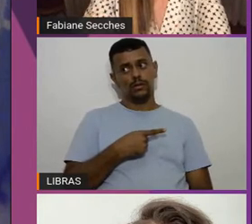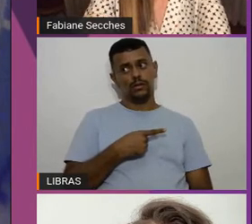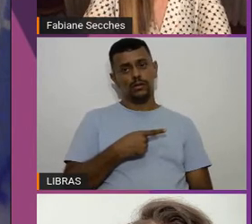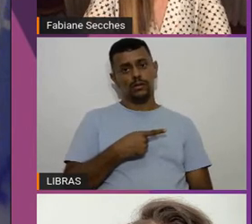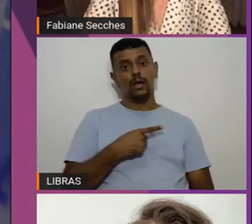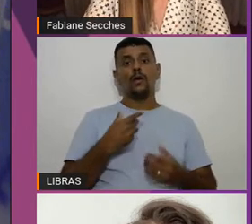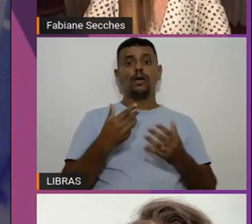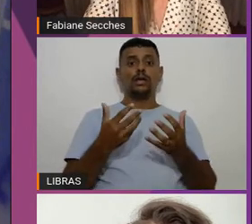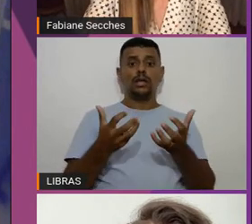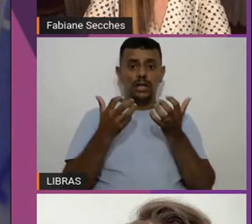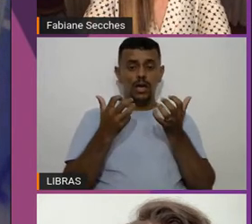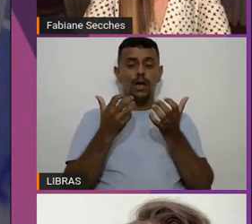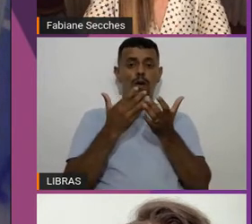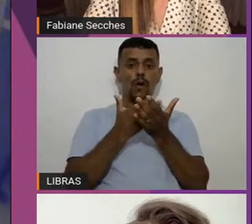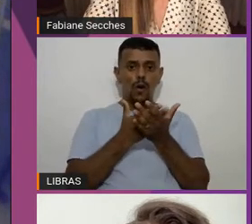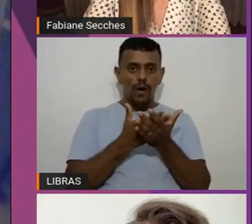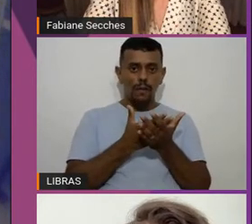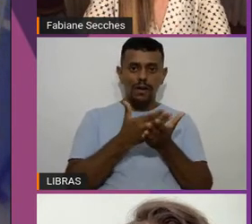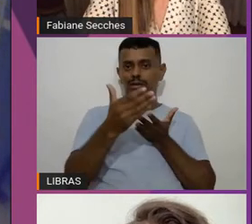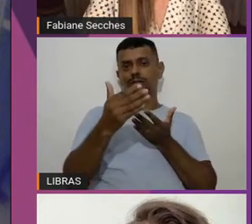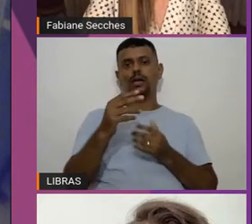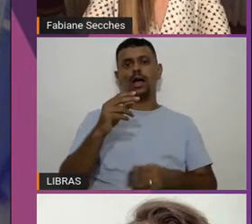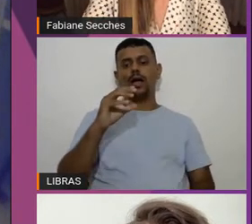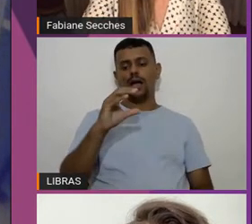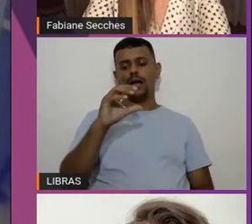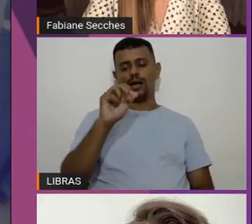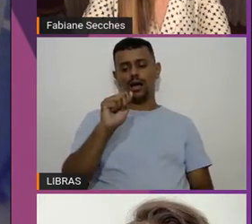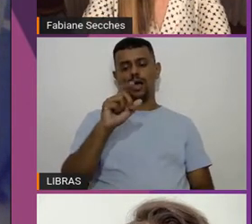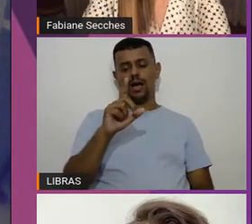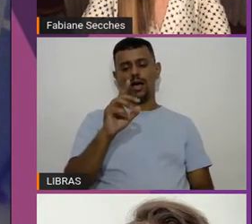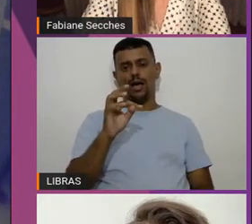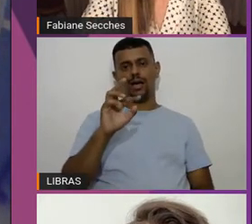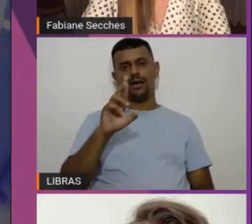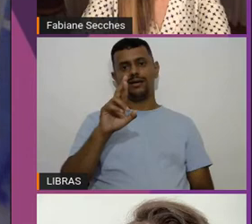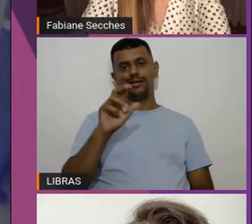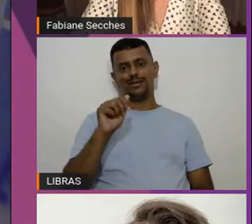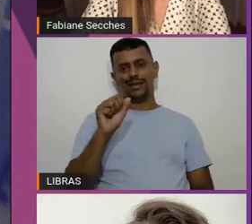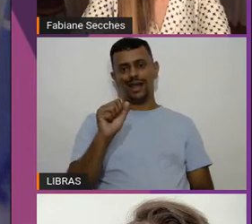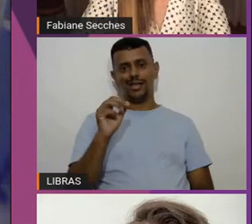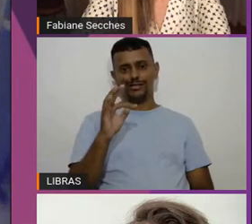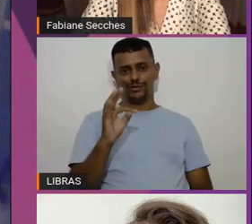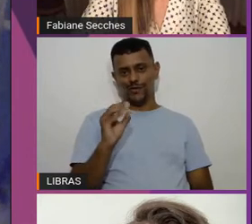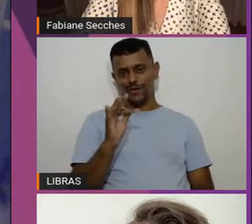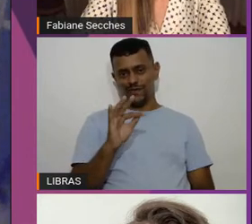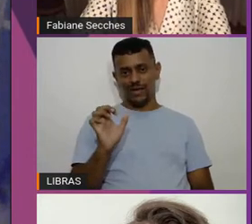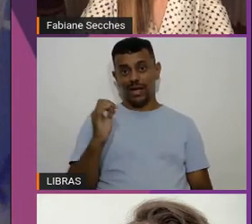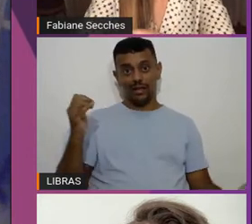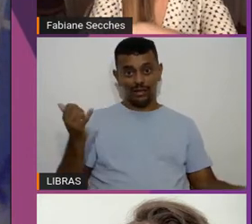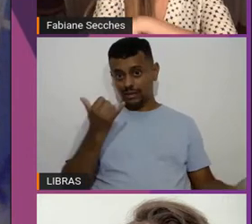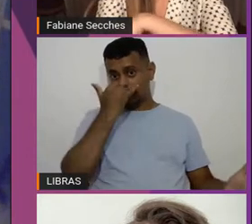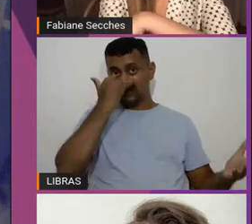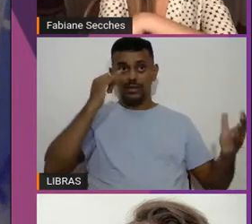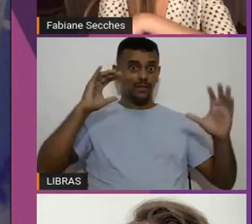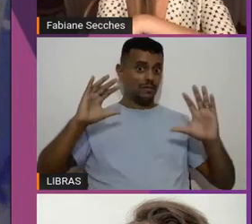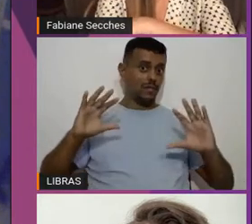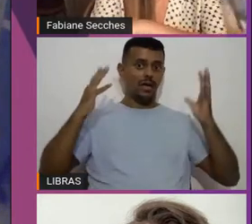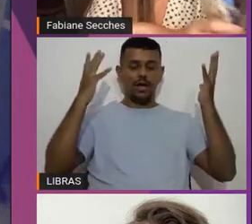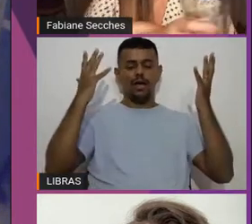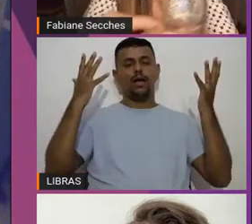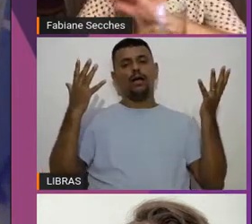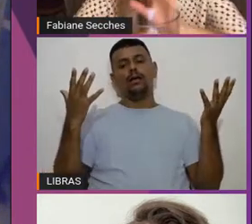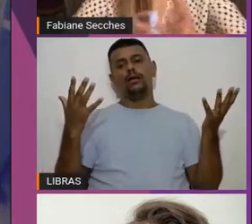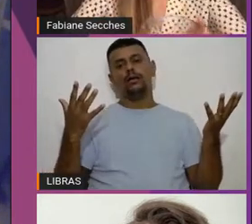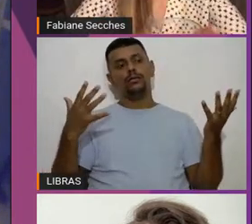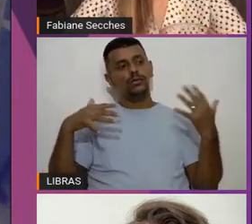tragédia catástrofe tragédia não a catástrofe sentir e dando um monte eu acho que não tiver um monte não